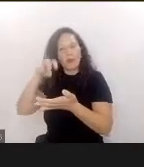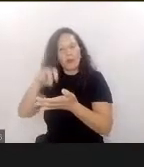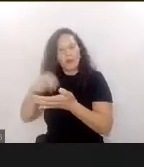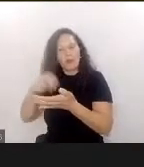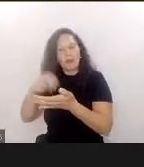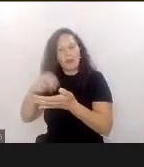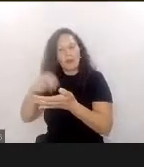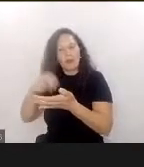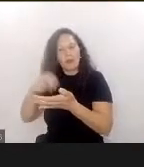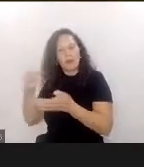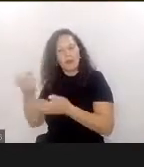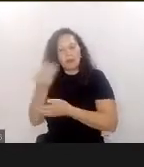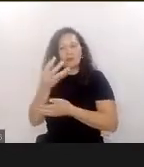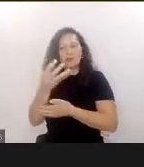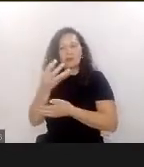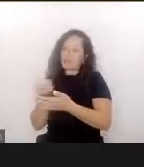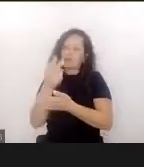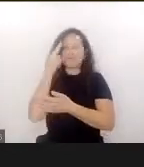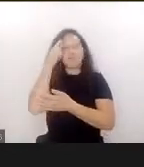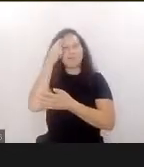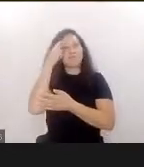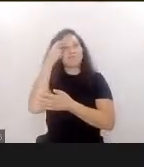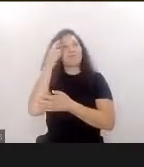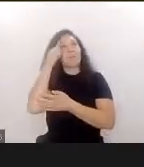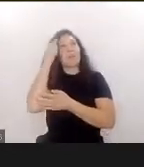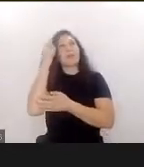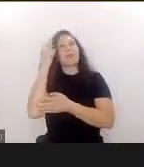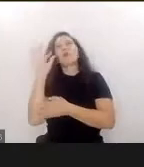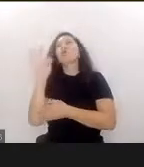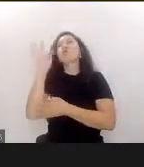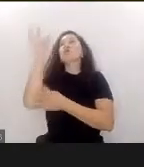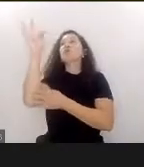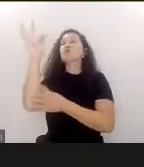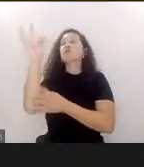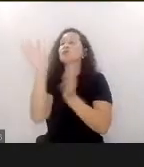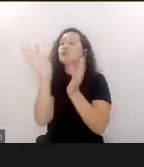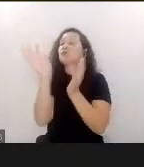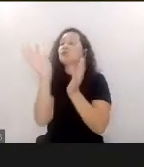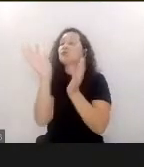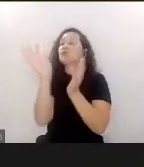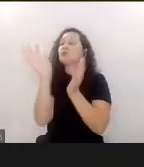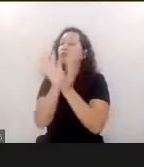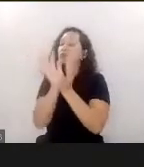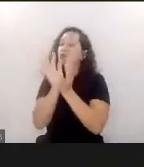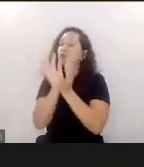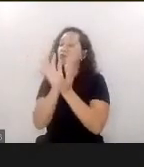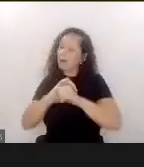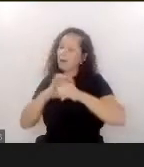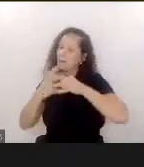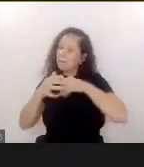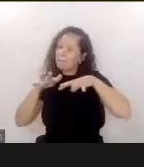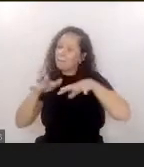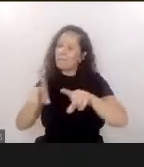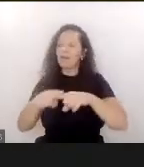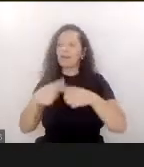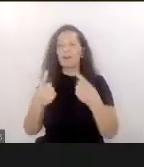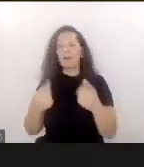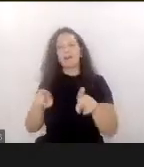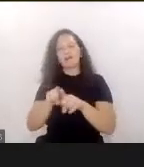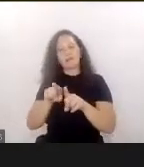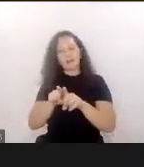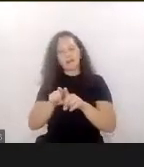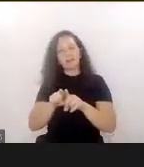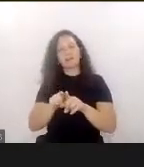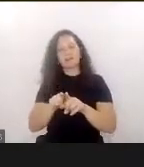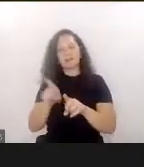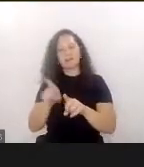nosso futuro coletivo pós-pandemia, mas também para arrecadar, ao mesmo tempo, enquanto a gente pensa como vai